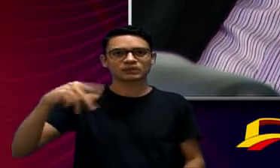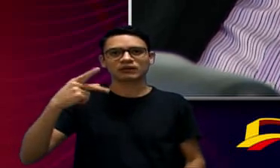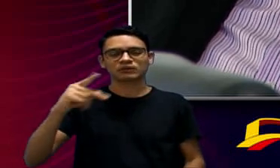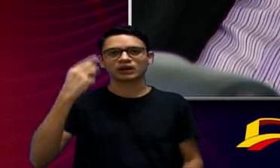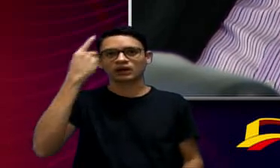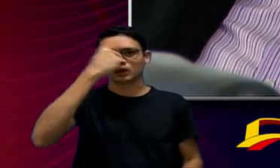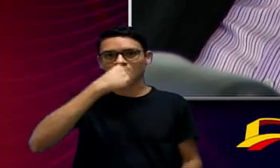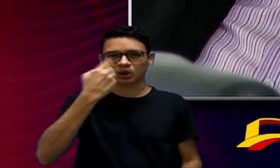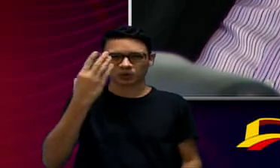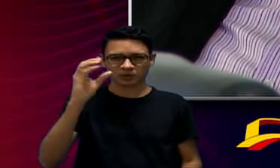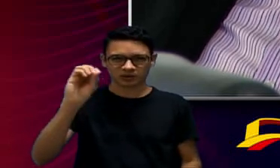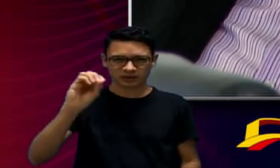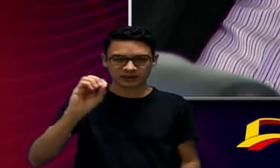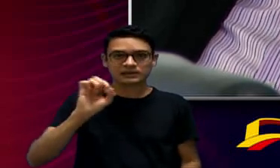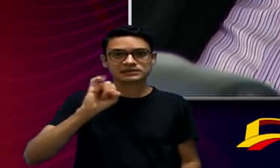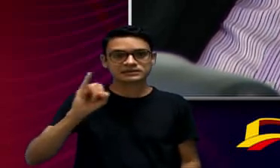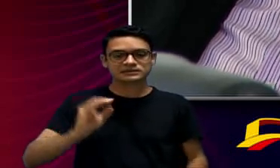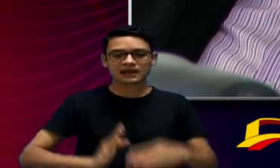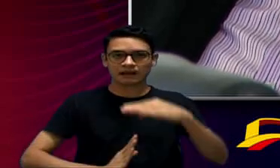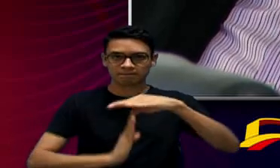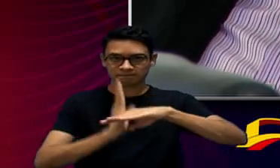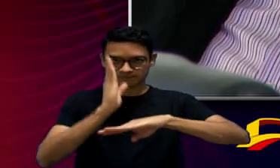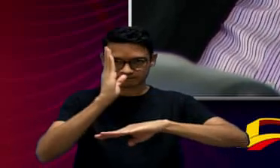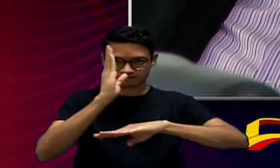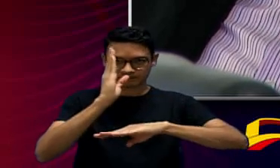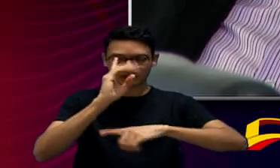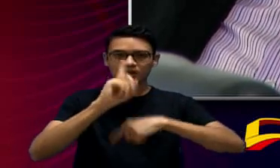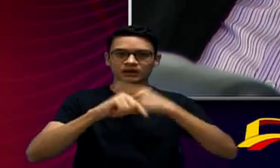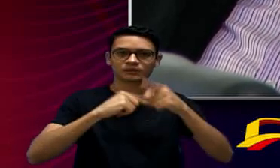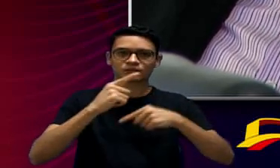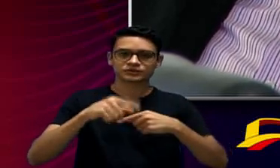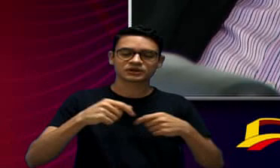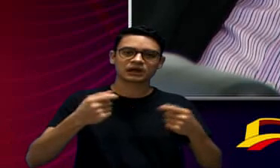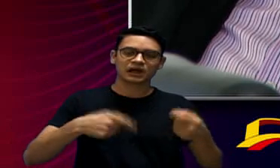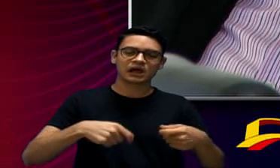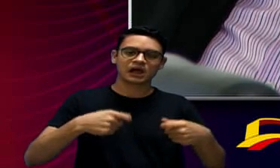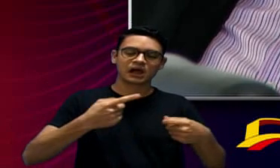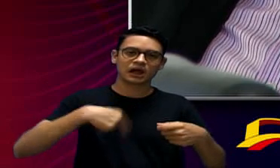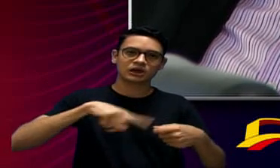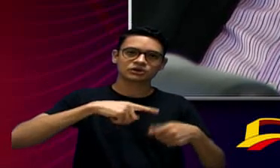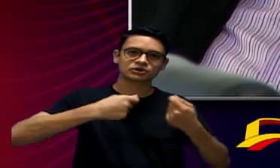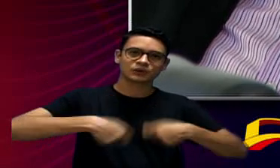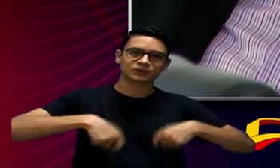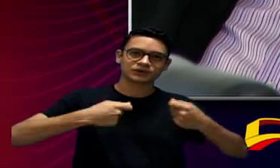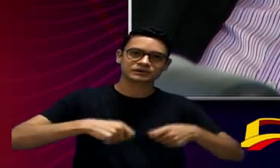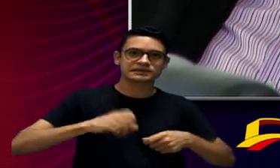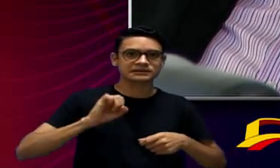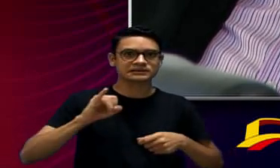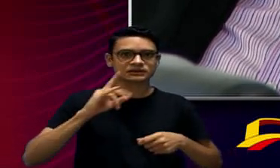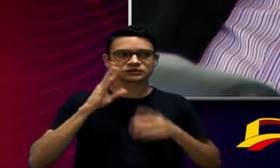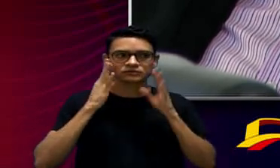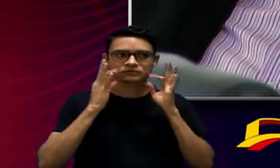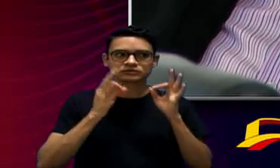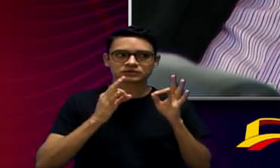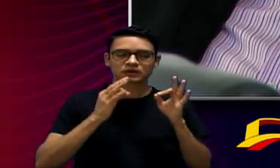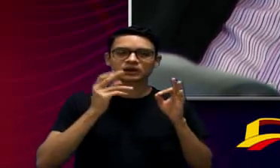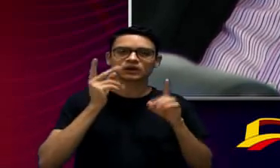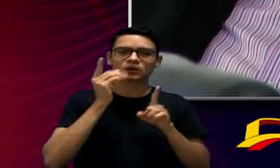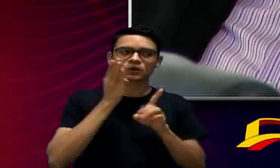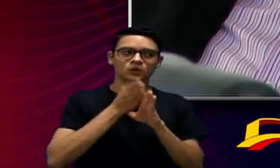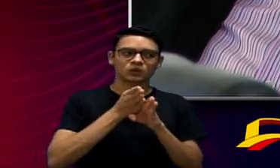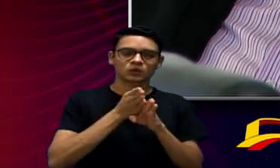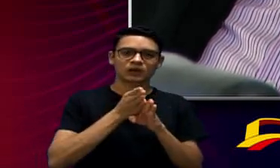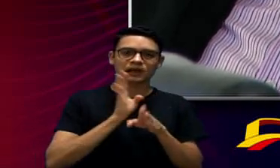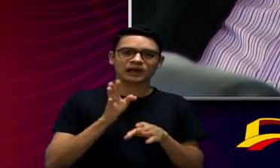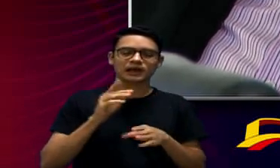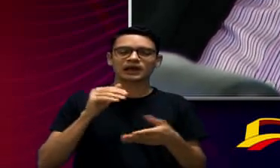40 horas, e se passar, a gente tem que também, se caso for bem, no caso, observado que é necessário, como